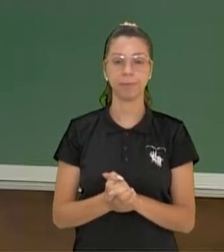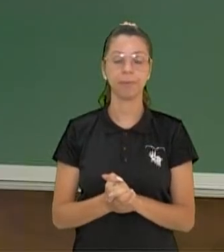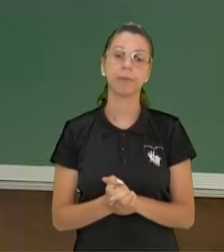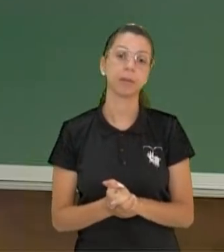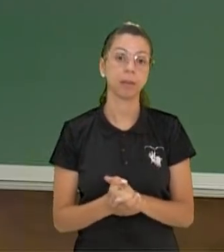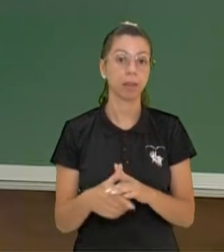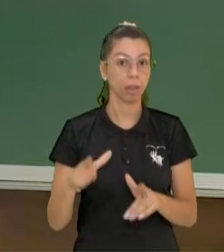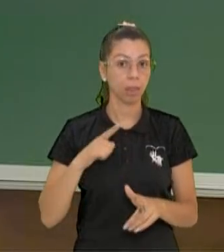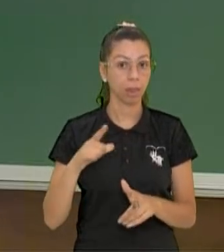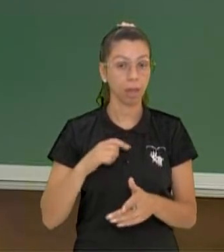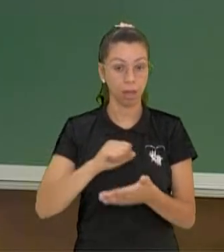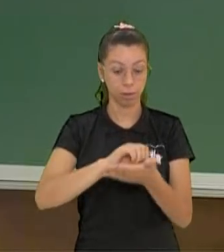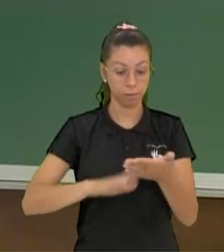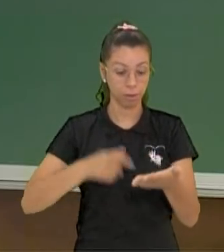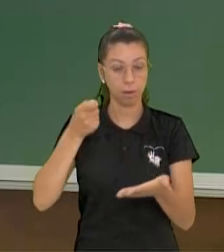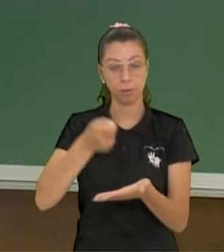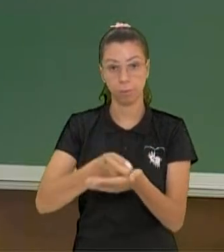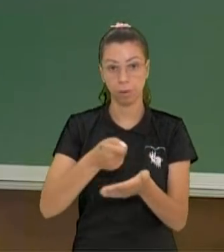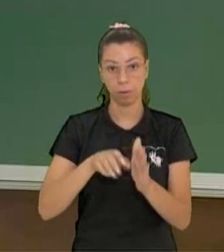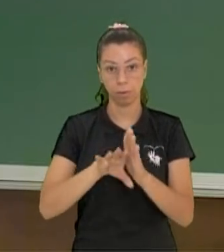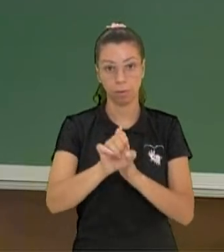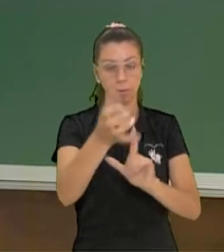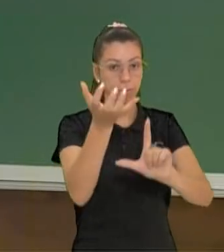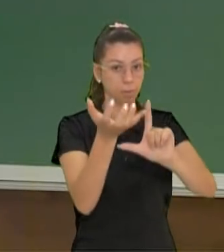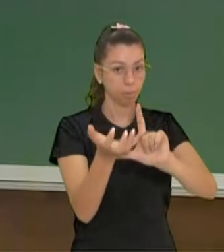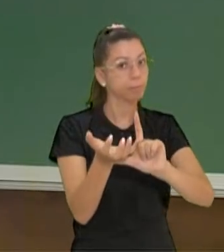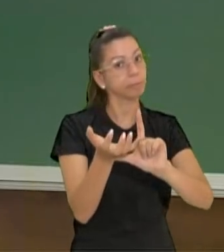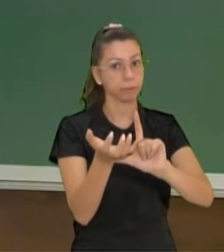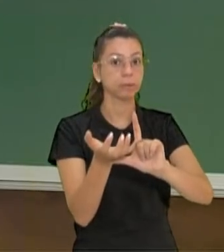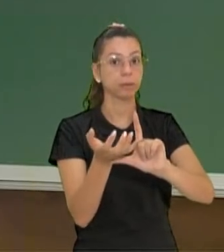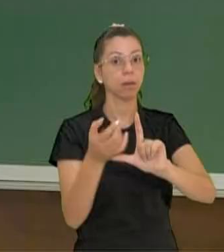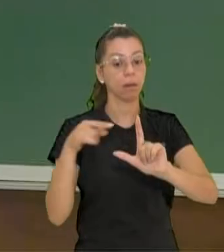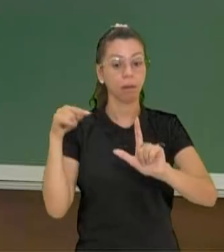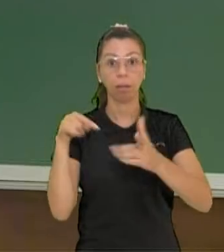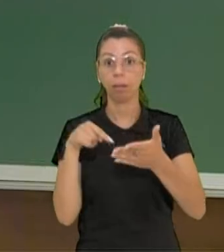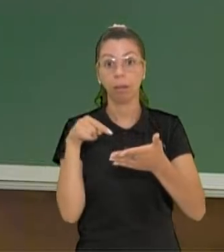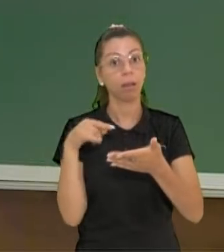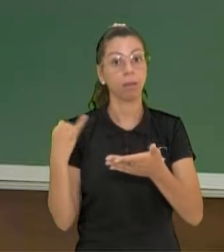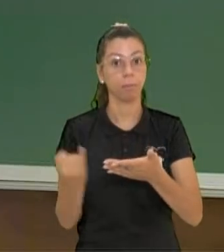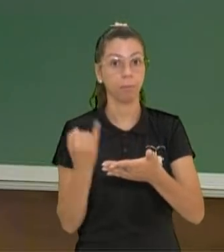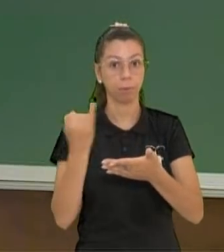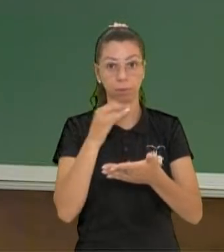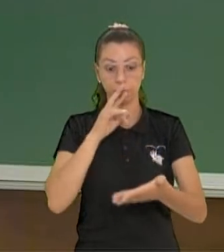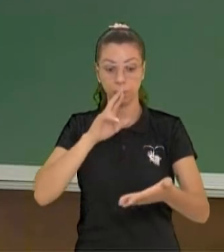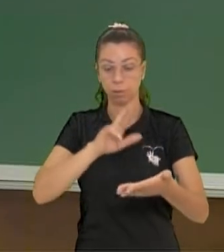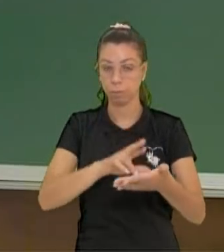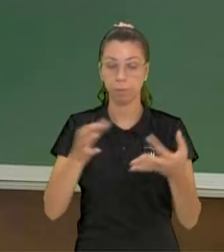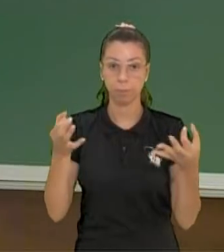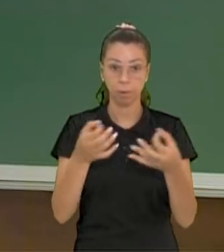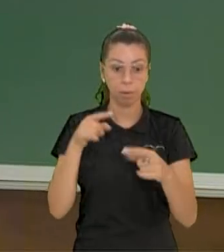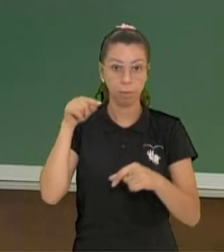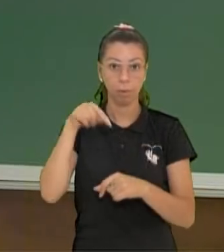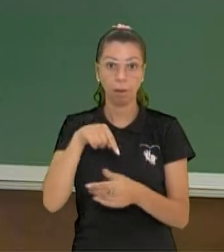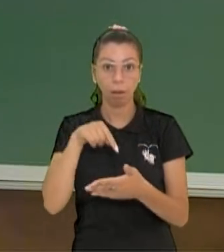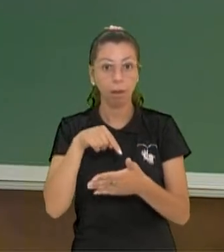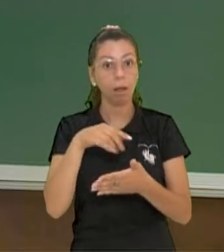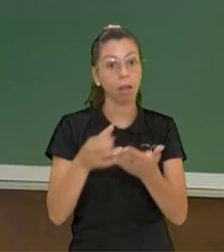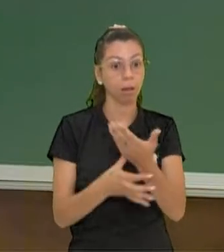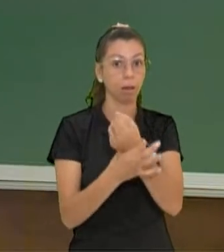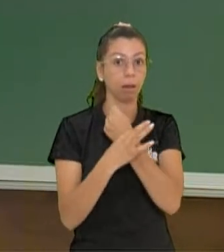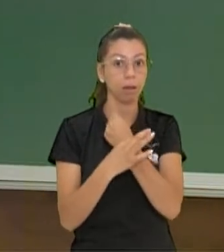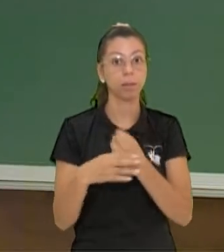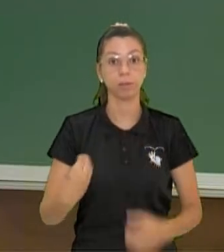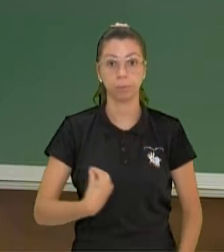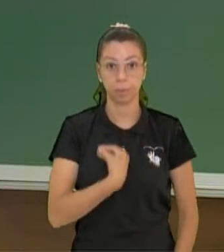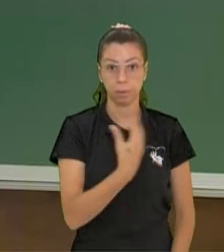Existe a atividade obrigatória no sistema do Classroom. Poxa, é muito importante, galerinha, que vocês façam certinho, porque é ela quem vai dar a presença para